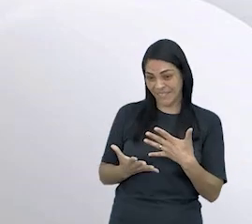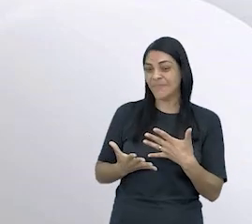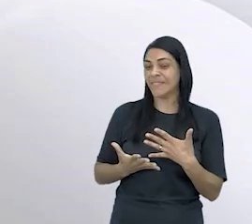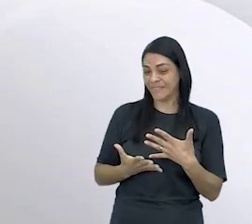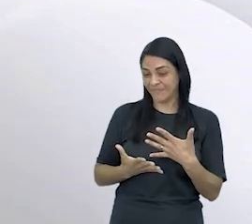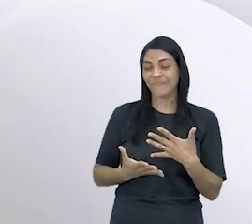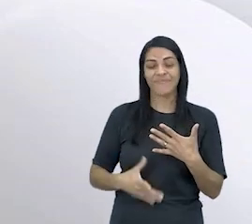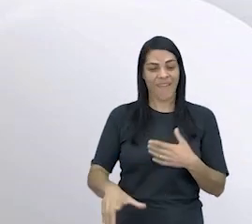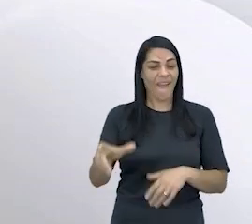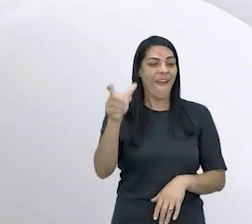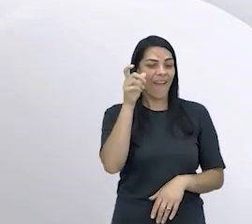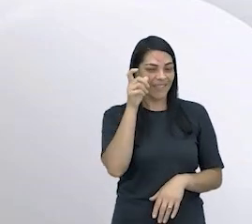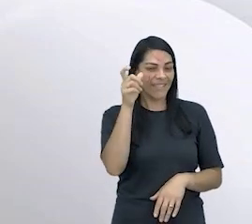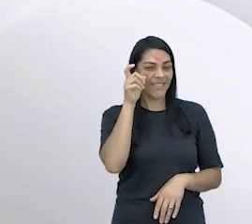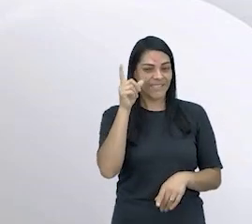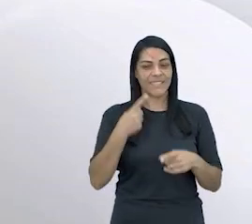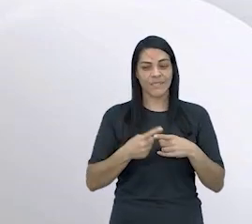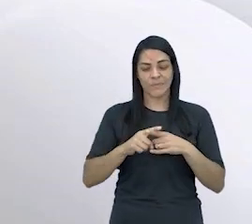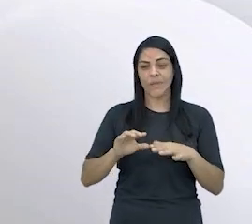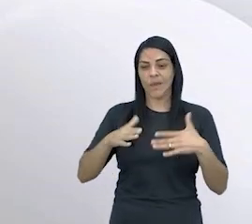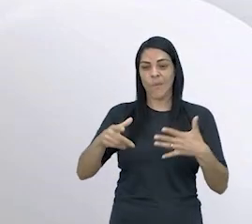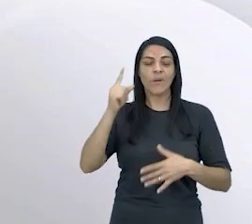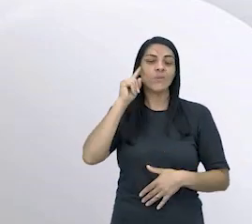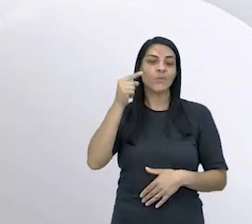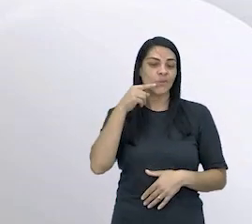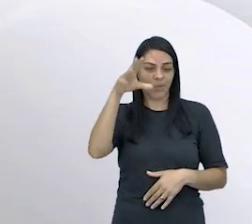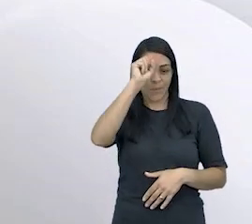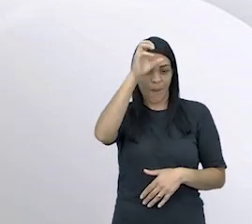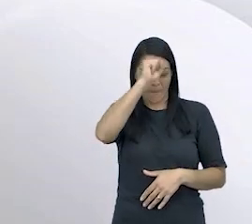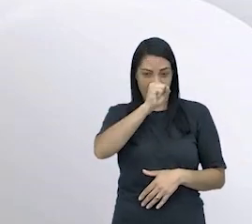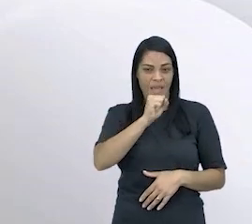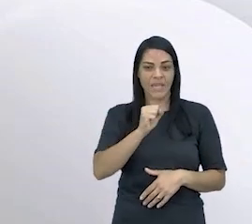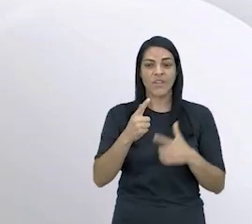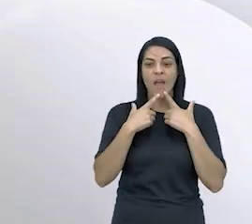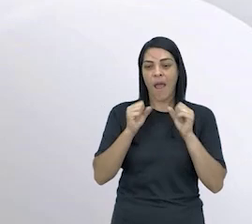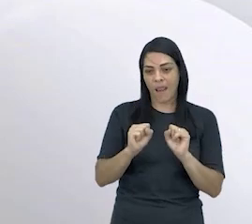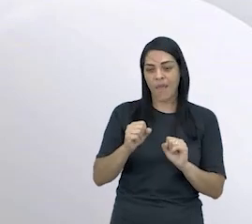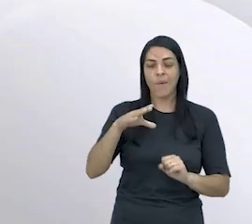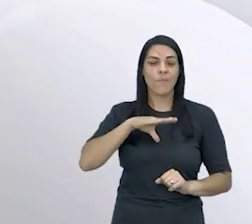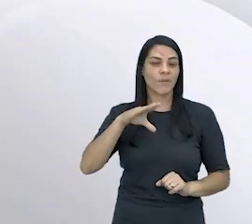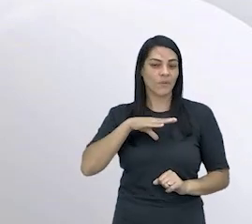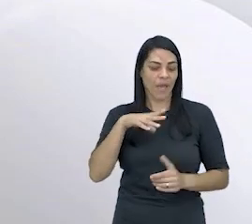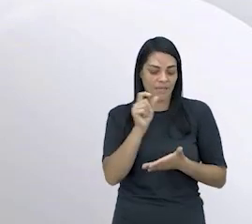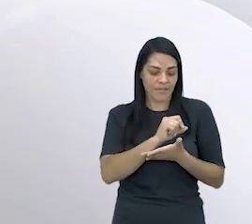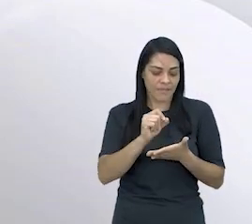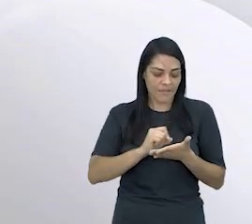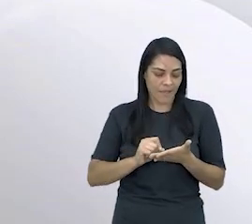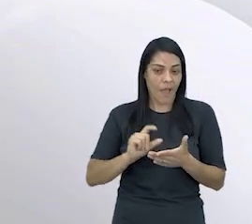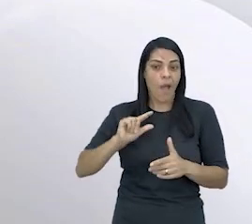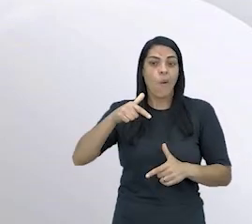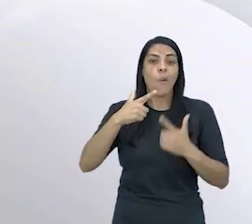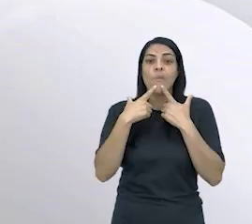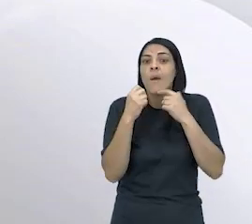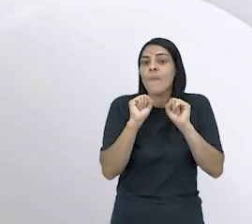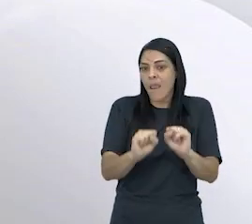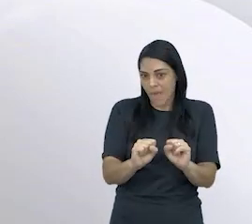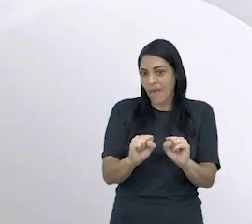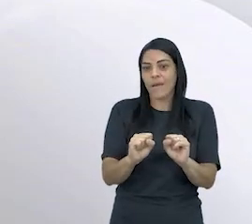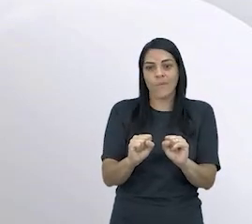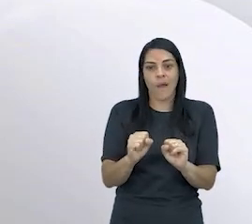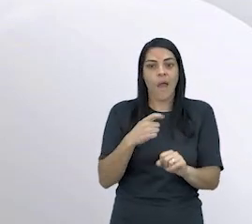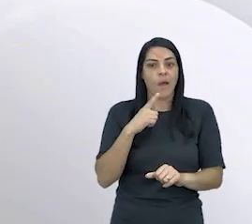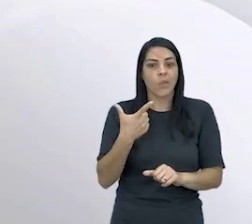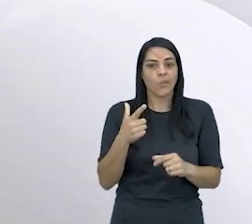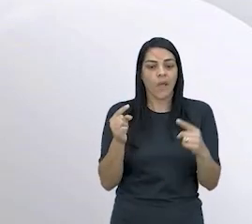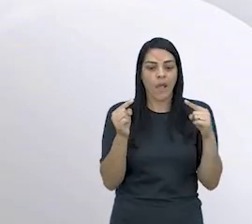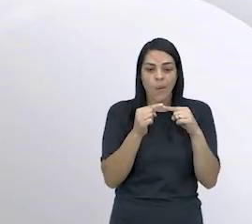que interessante que você falou, porque realmente quando ele aprende o português escrito ali, é uma outra língua, não tem associação